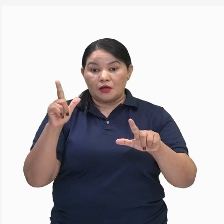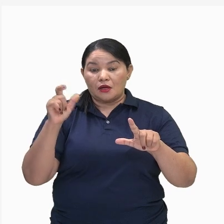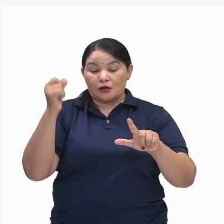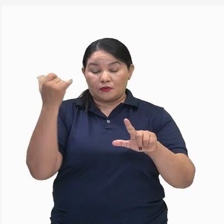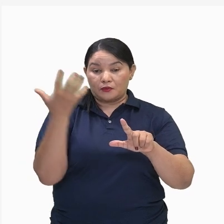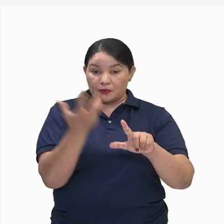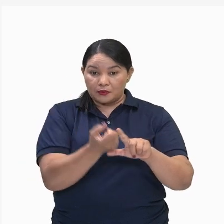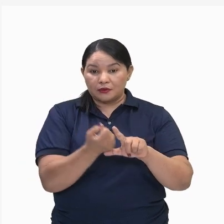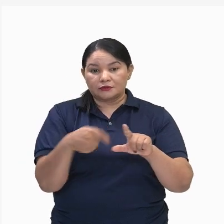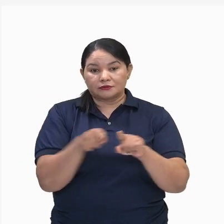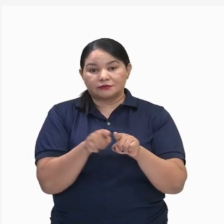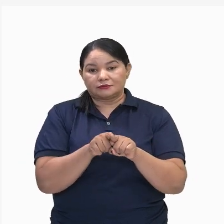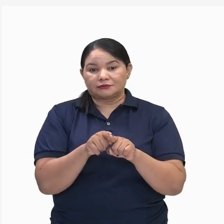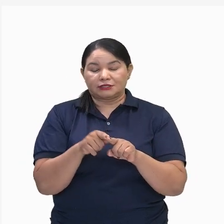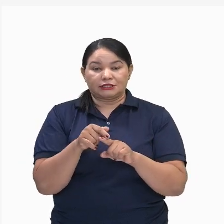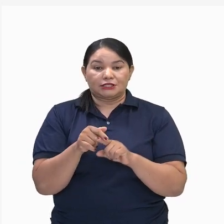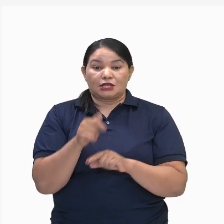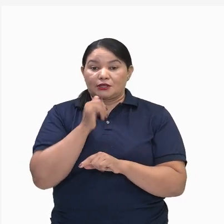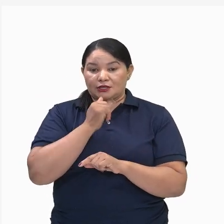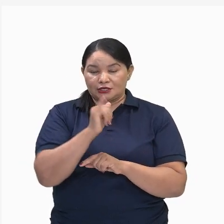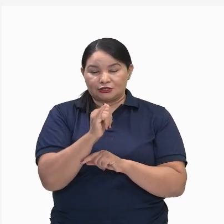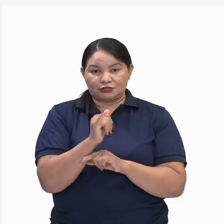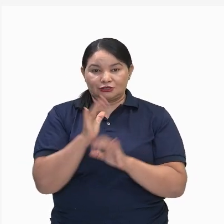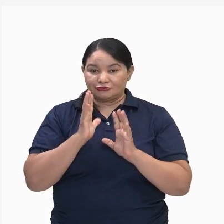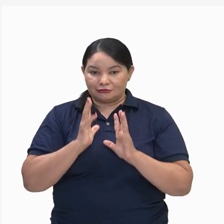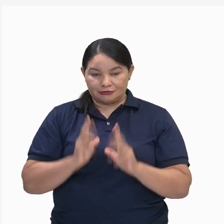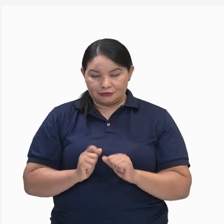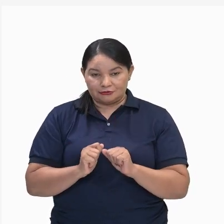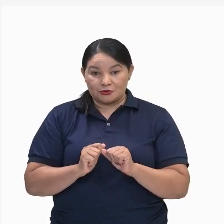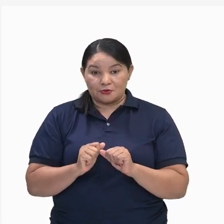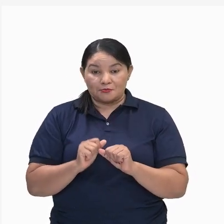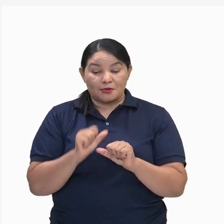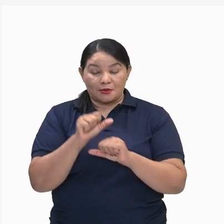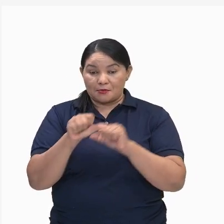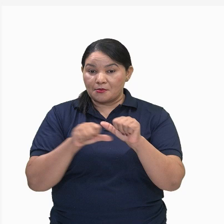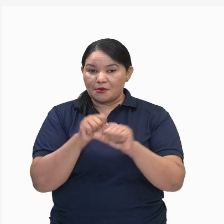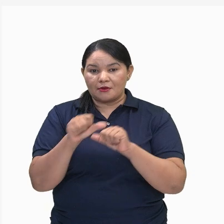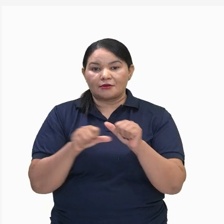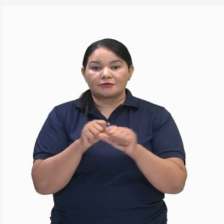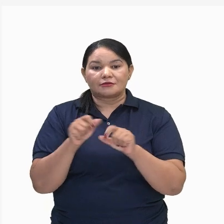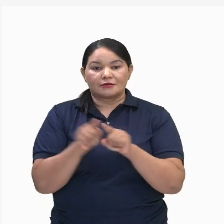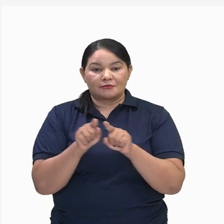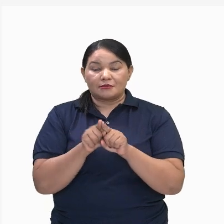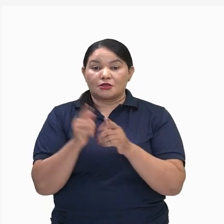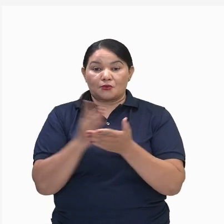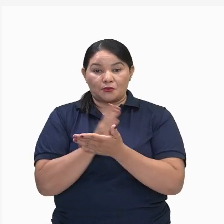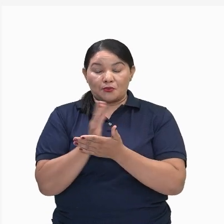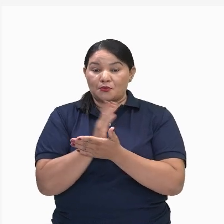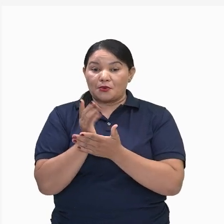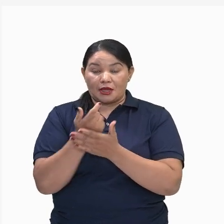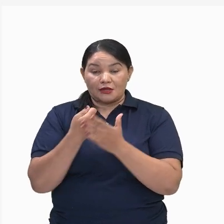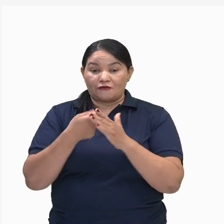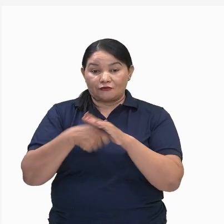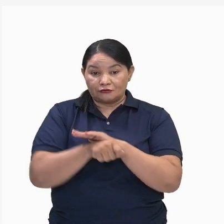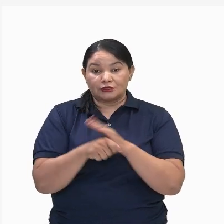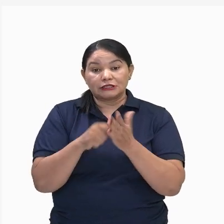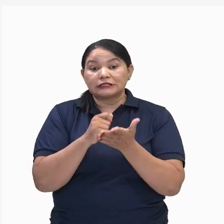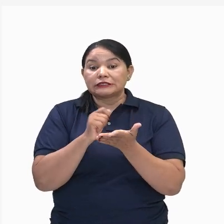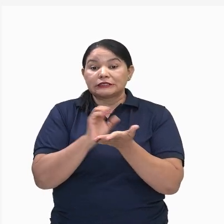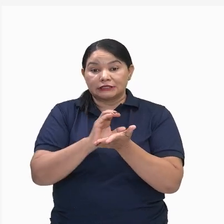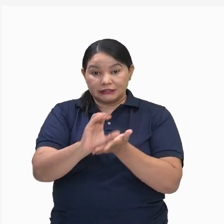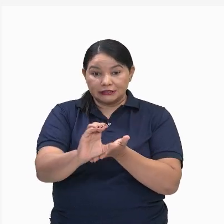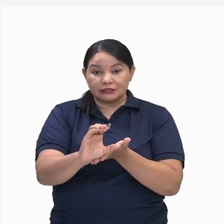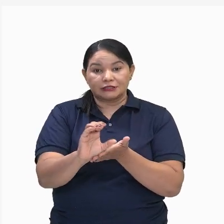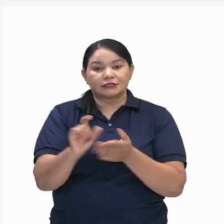em fontes de energia limpa e renovável tem levado a investimentos e iniciativas para explorar o potencial da energia